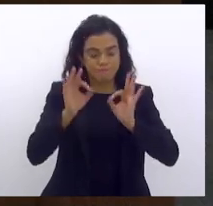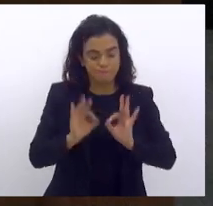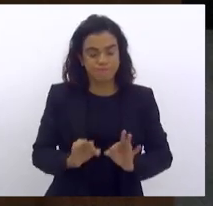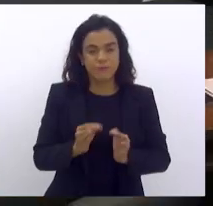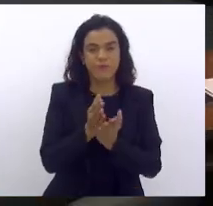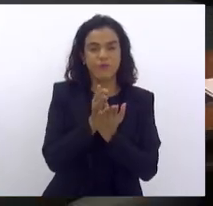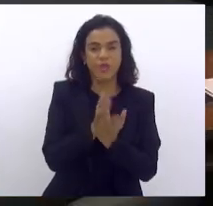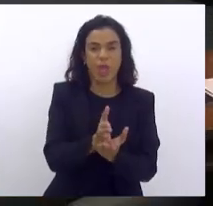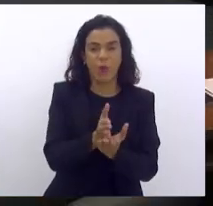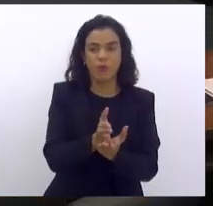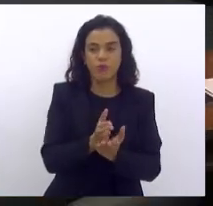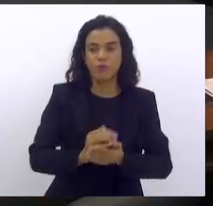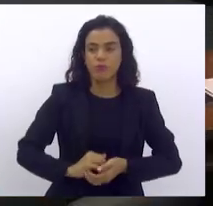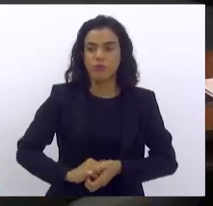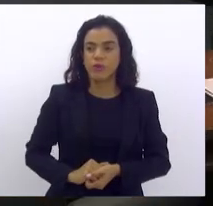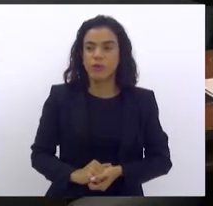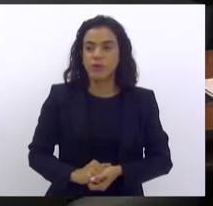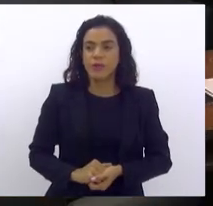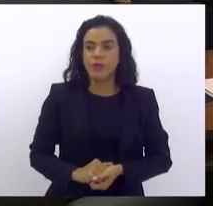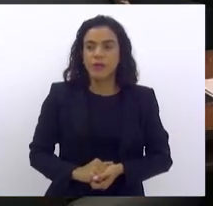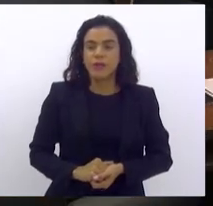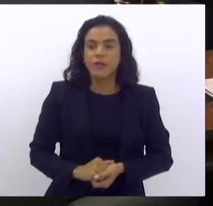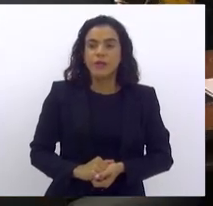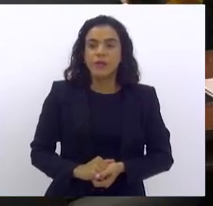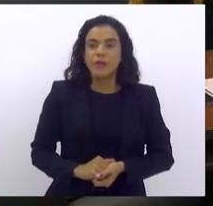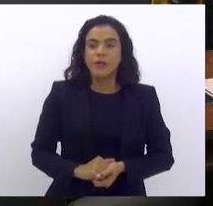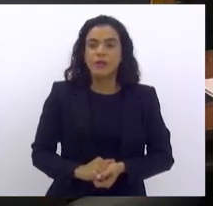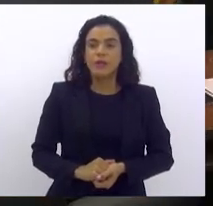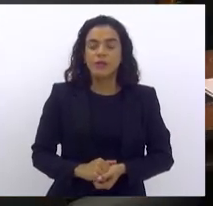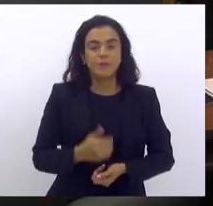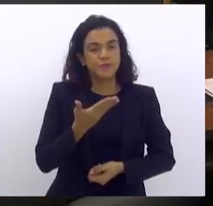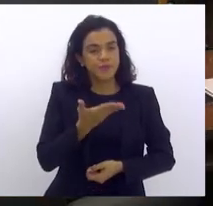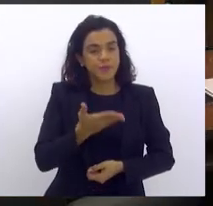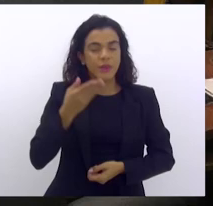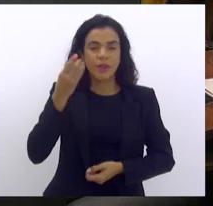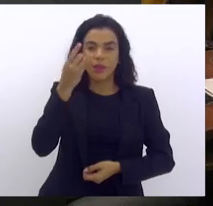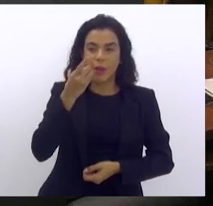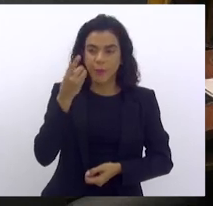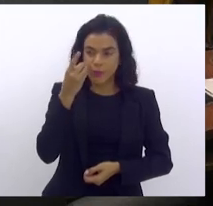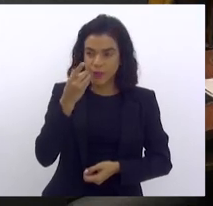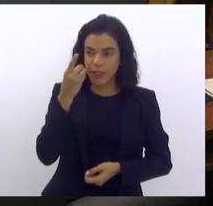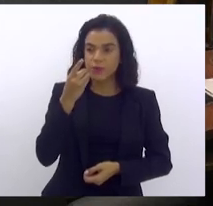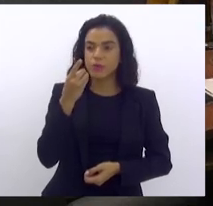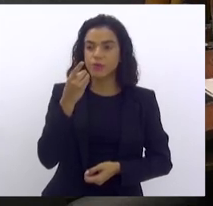obrigado. Obrigado, presidente. Com a palavra aqui o nosso nobre deputado